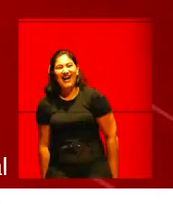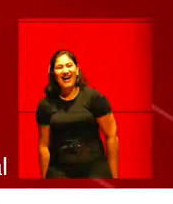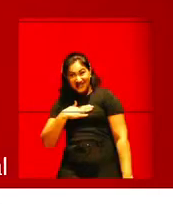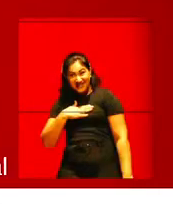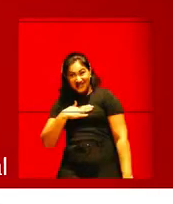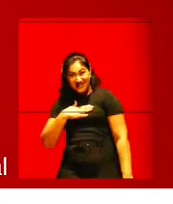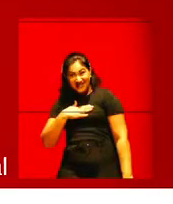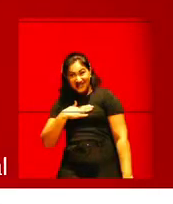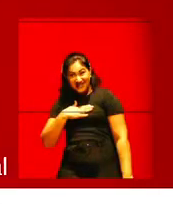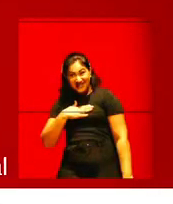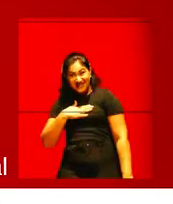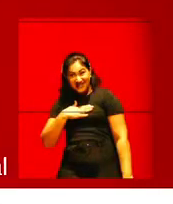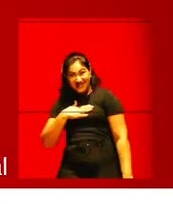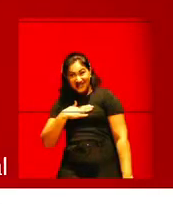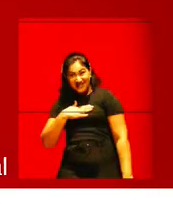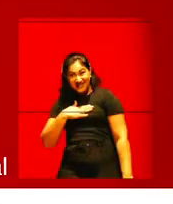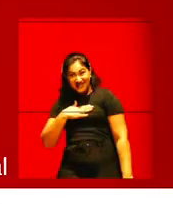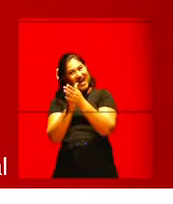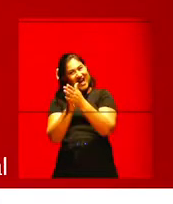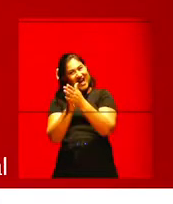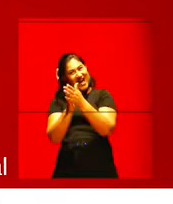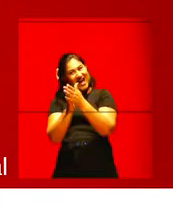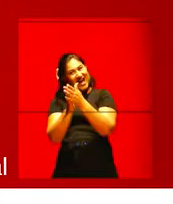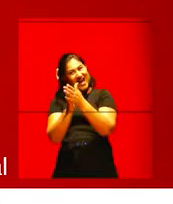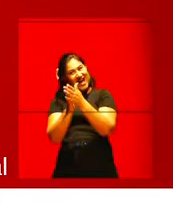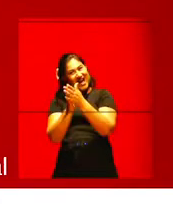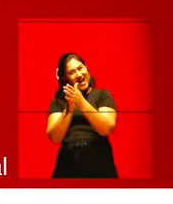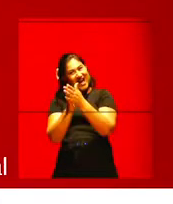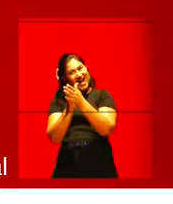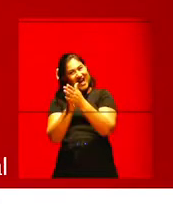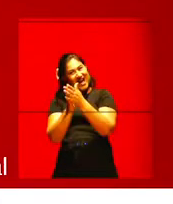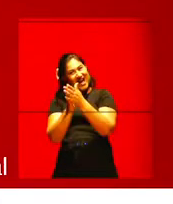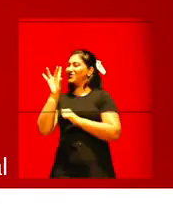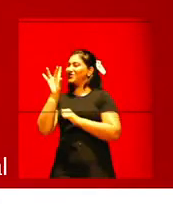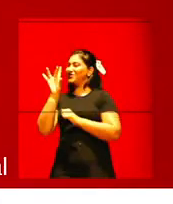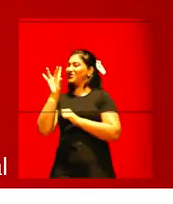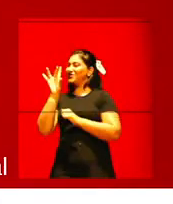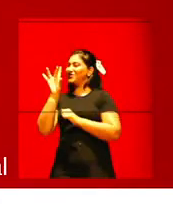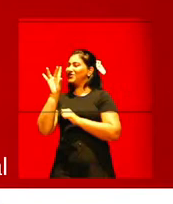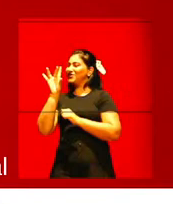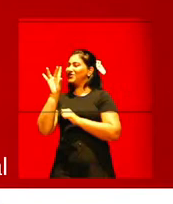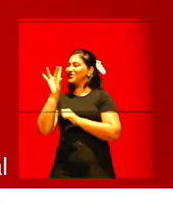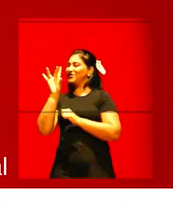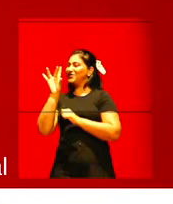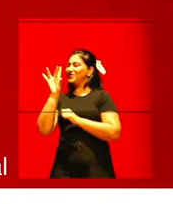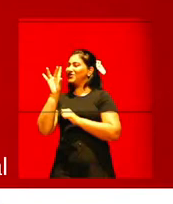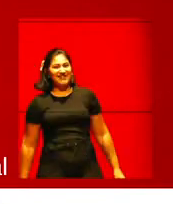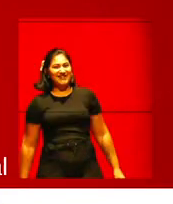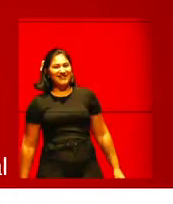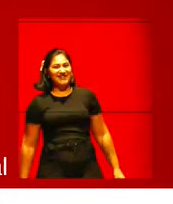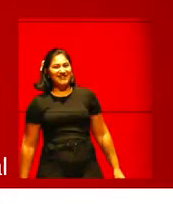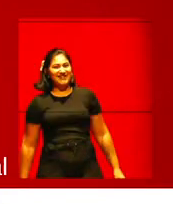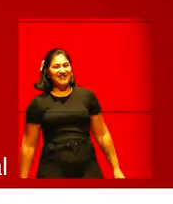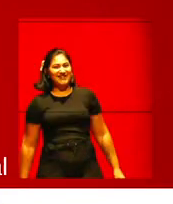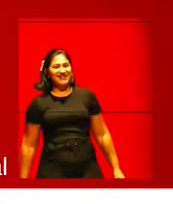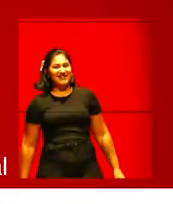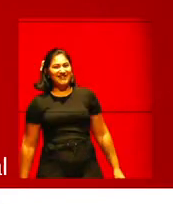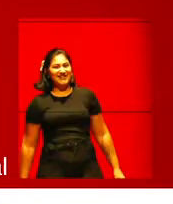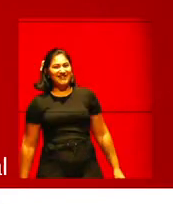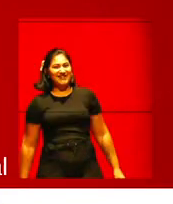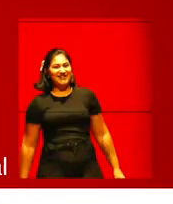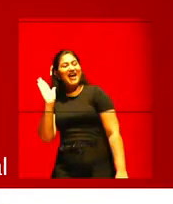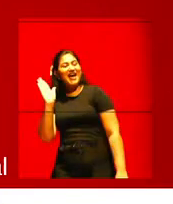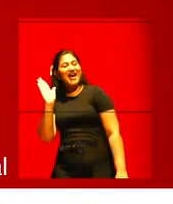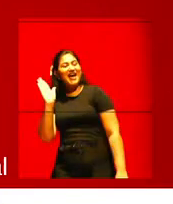Gostaram da paródia? É só para descontrair. Vamos lá. Vocês já sabem o refrão, né? Então vamos